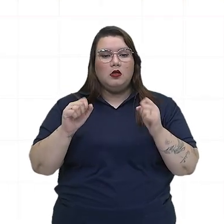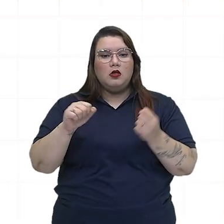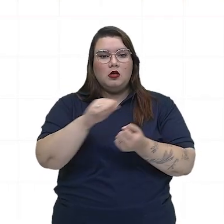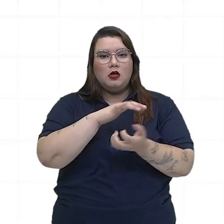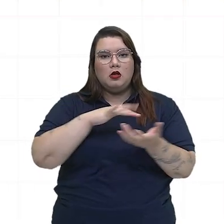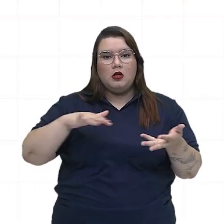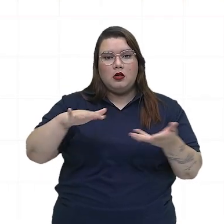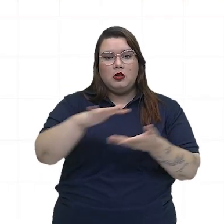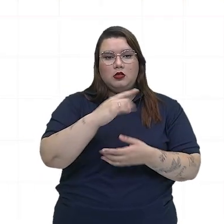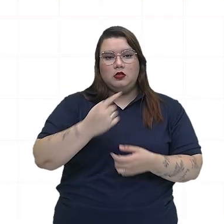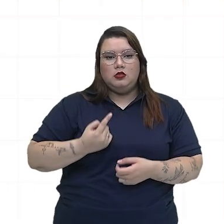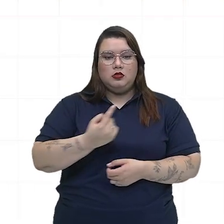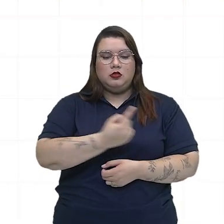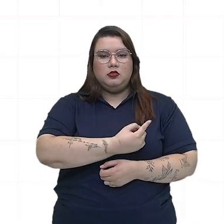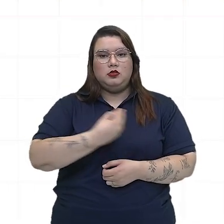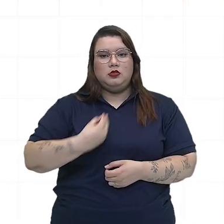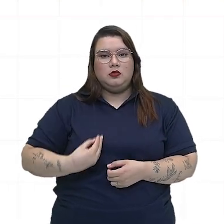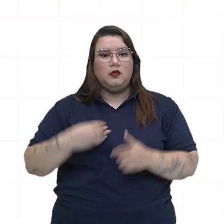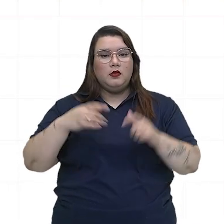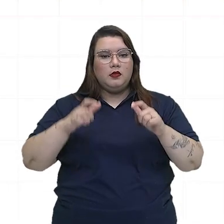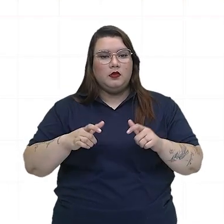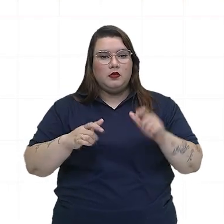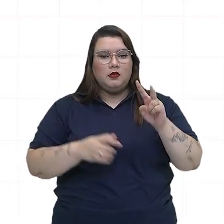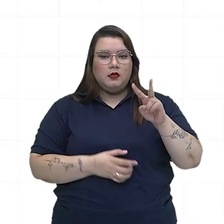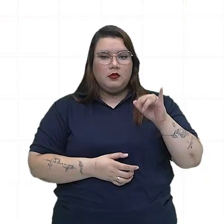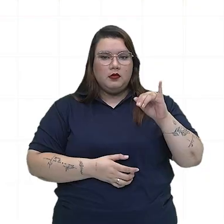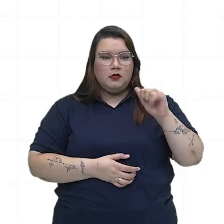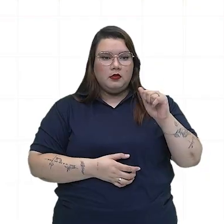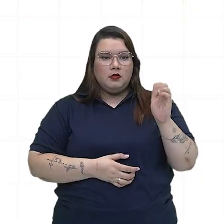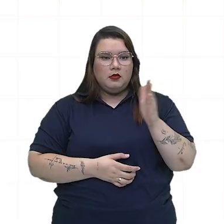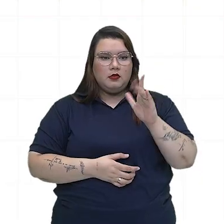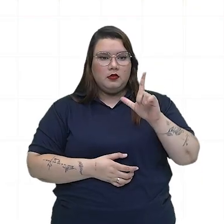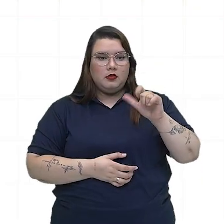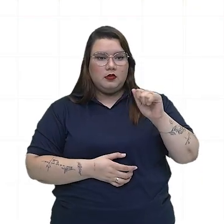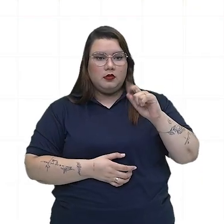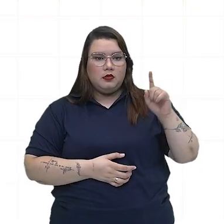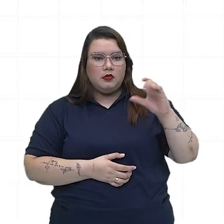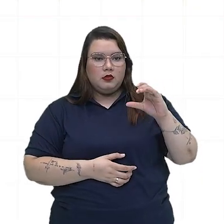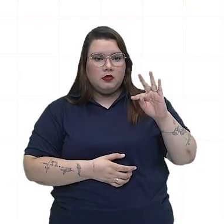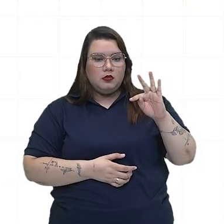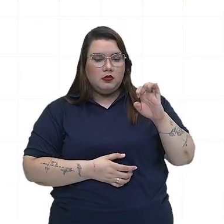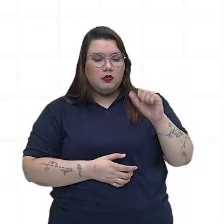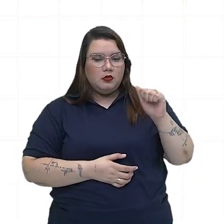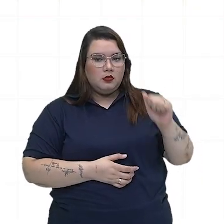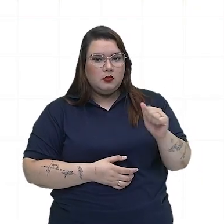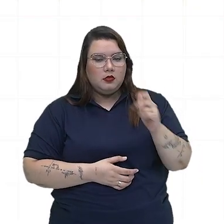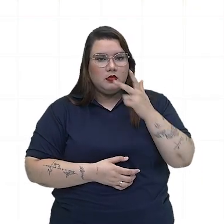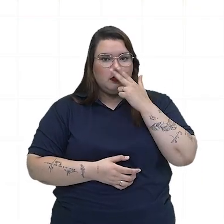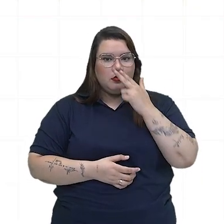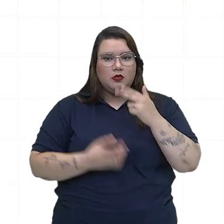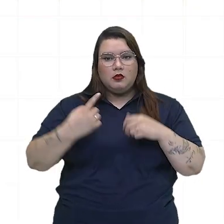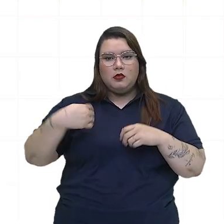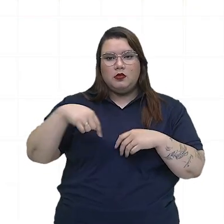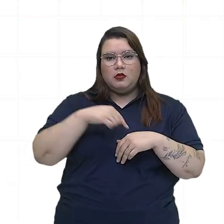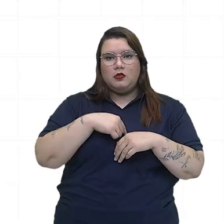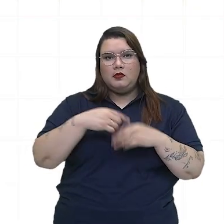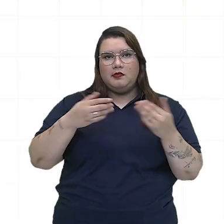que nós vivemos, a Via Láctea. A Via Láctea é como se fosse o nosso